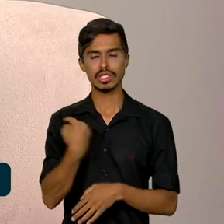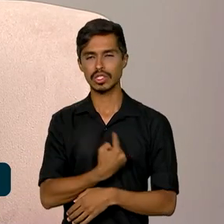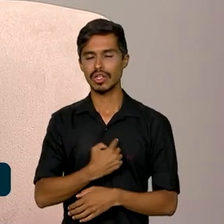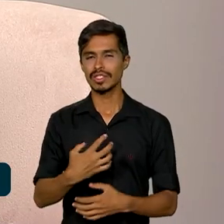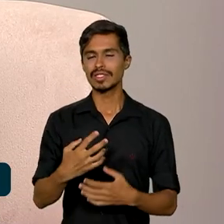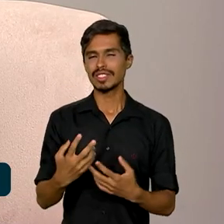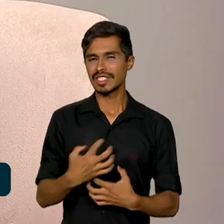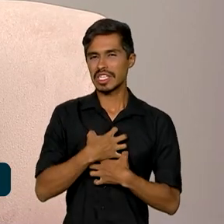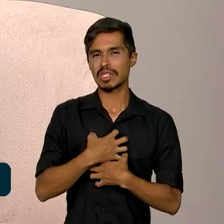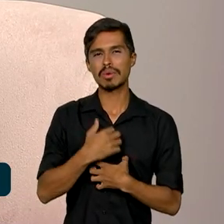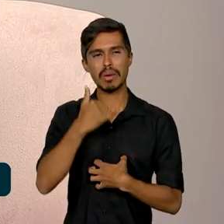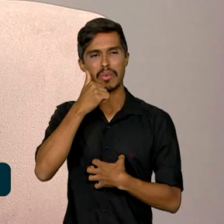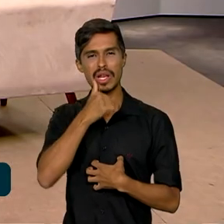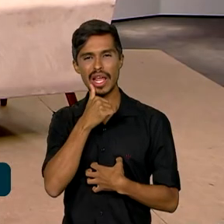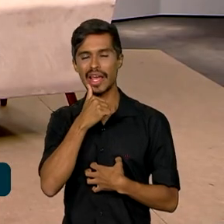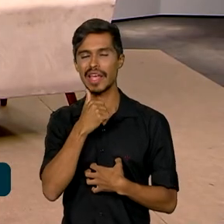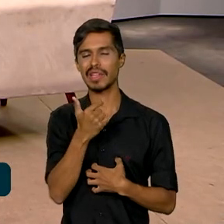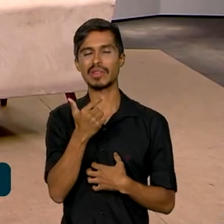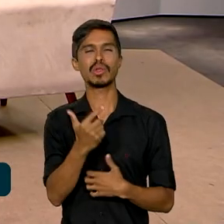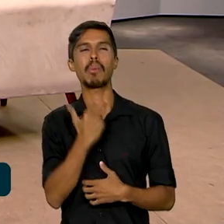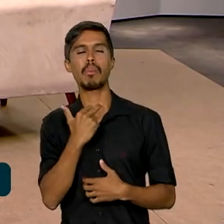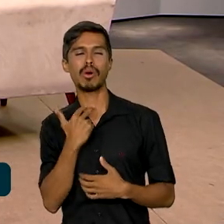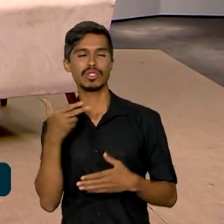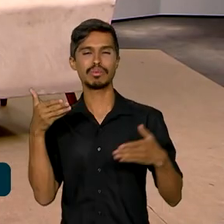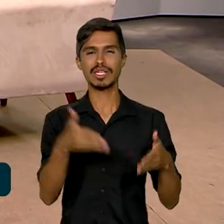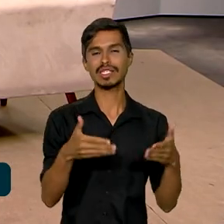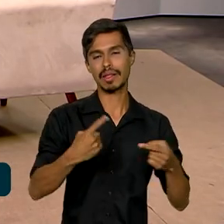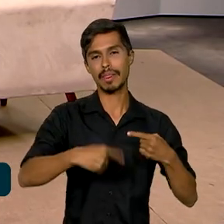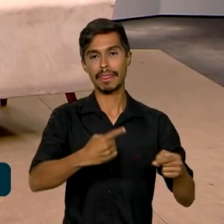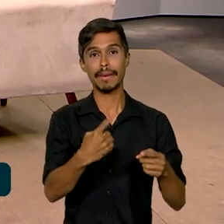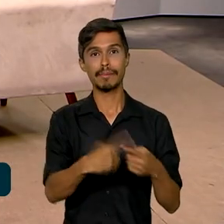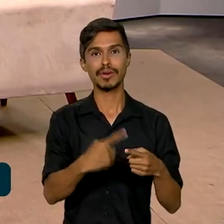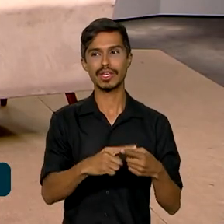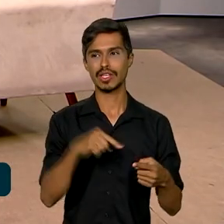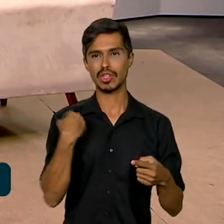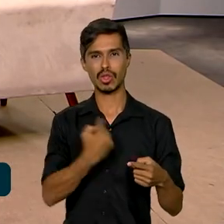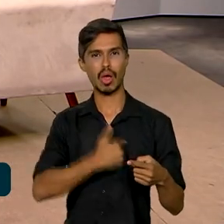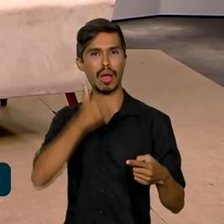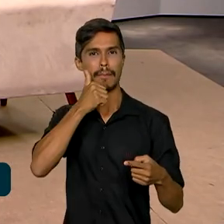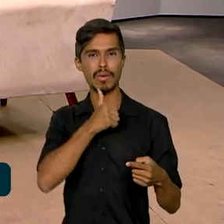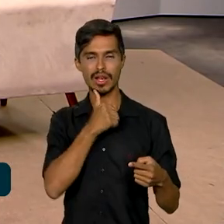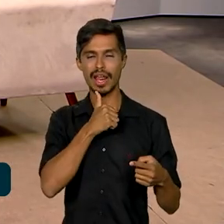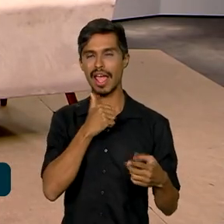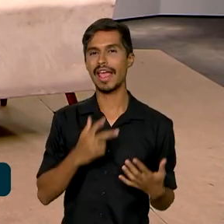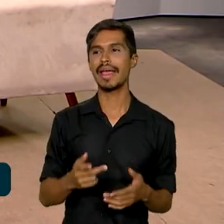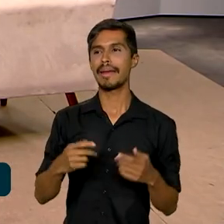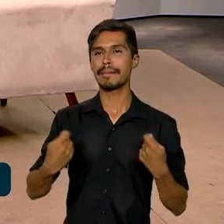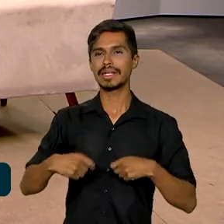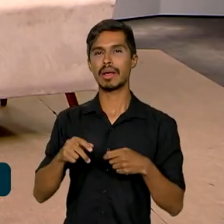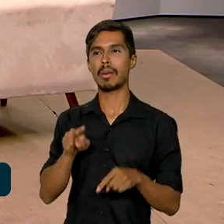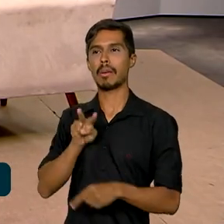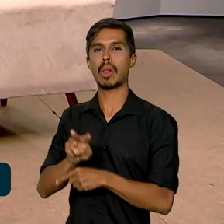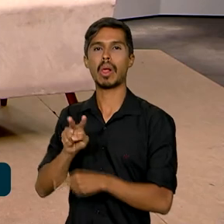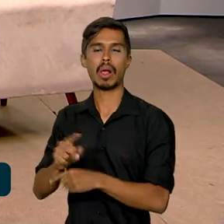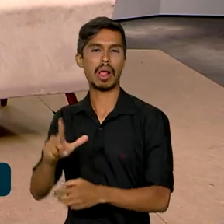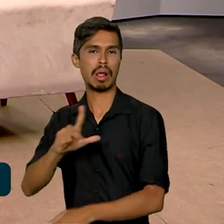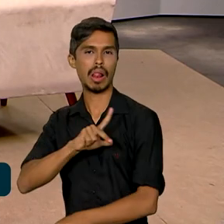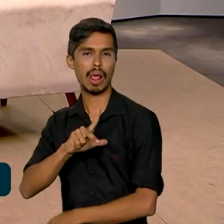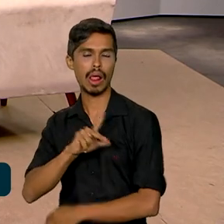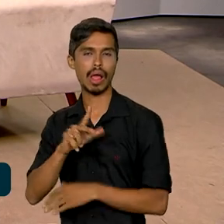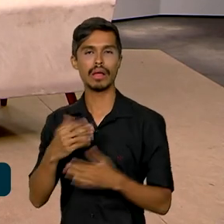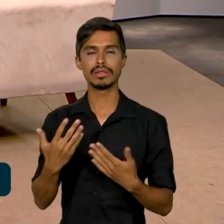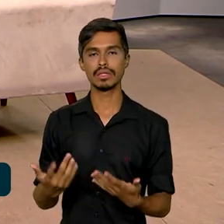ter participação política, porque nos colocaram na divisão sexual do trabalho para cuidado privado, nossa presença não